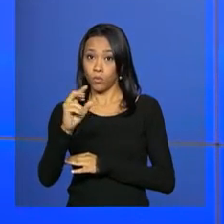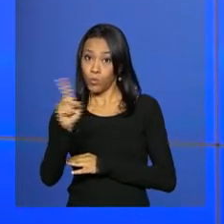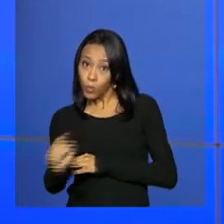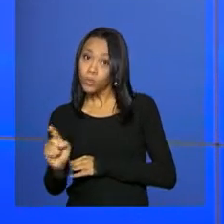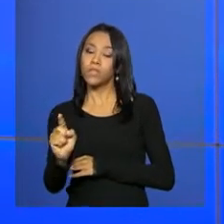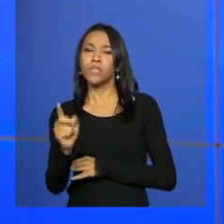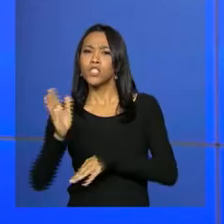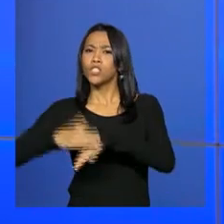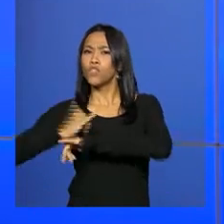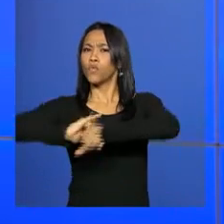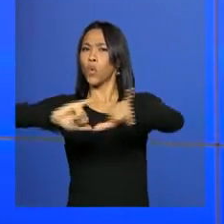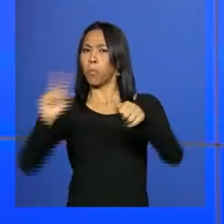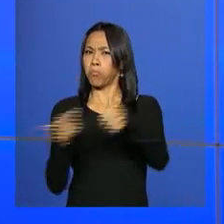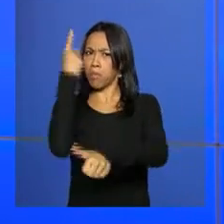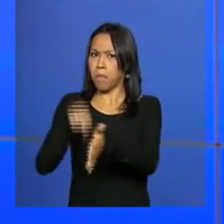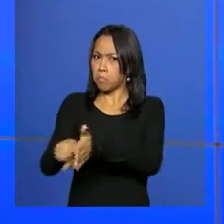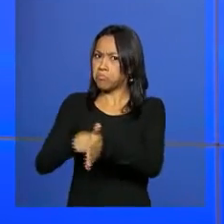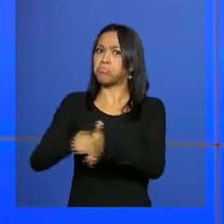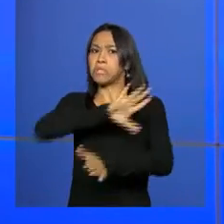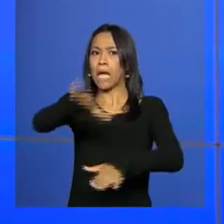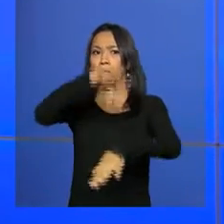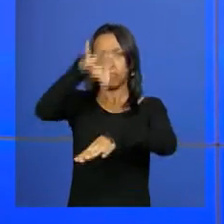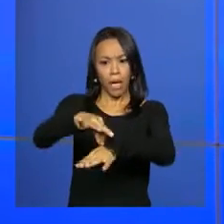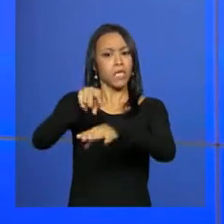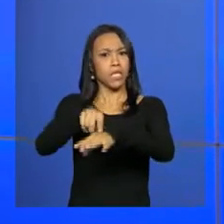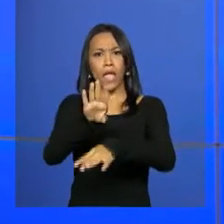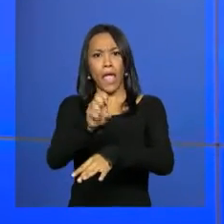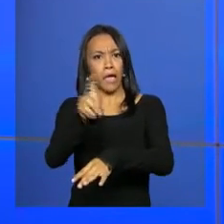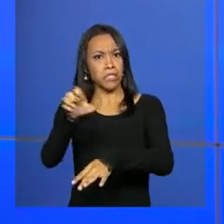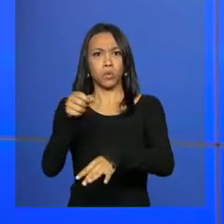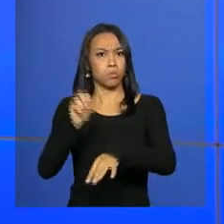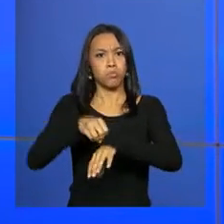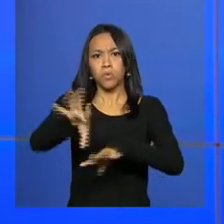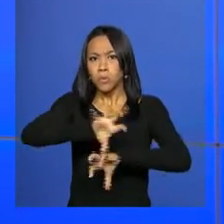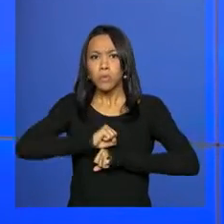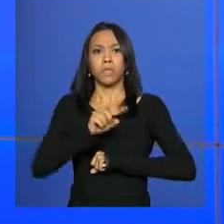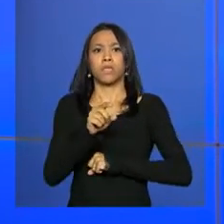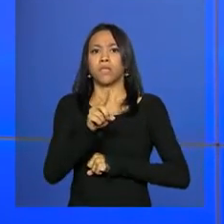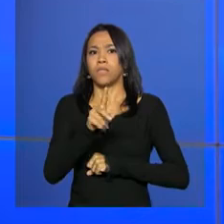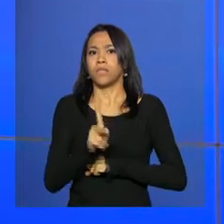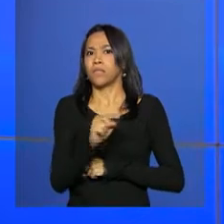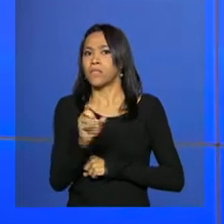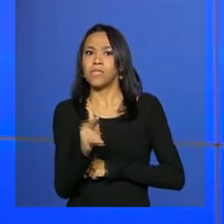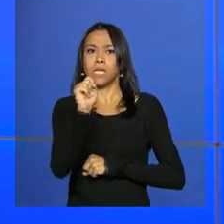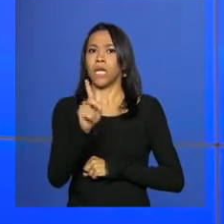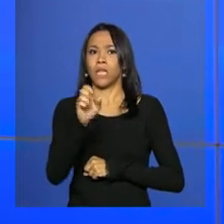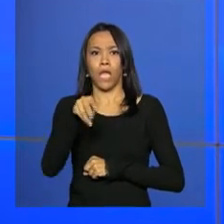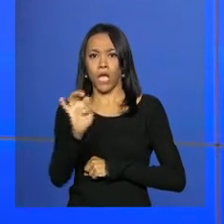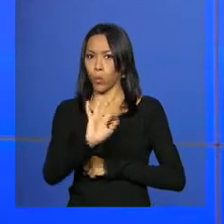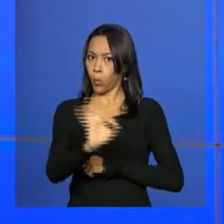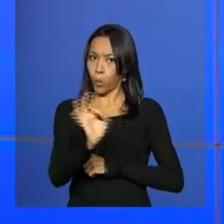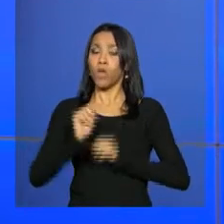desenvolvido com mosquitos aedes aegypti que não transmitem dengue nem zica e que foram espalhados em áreas urbanas da região metropolitana